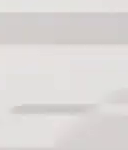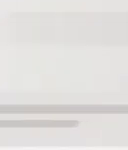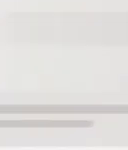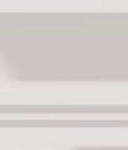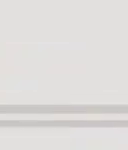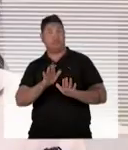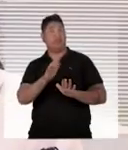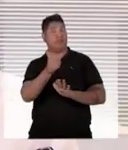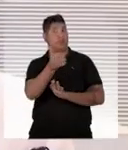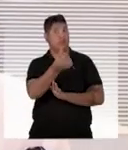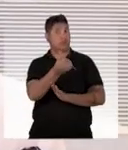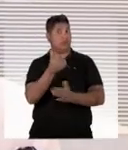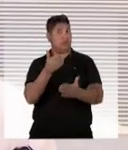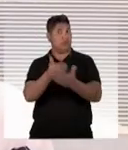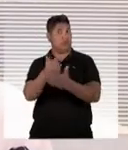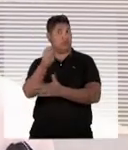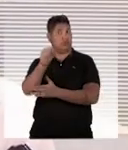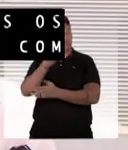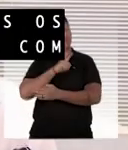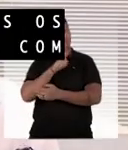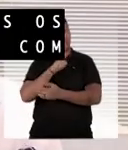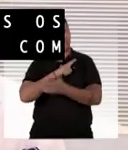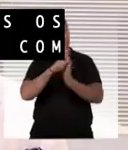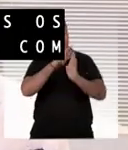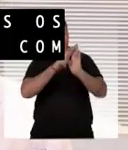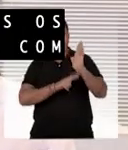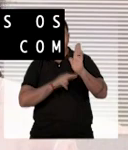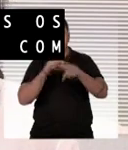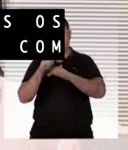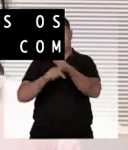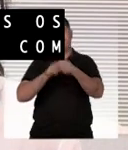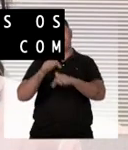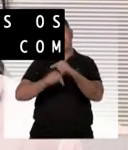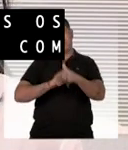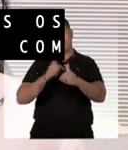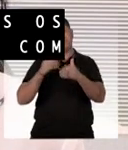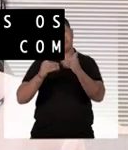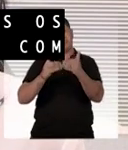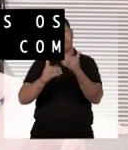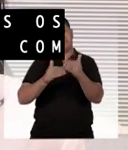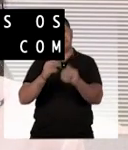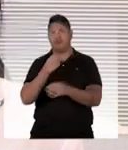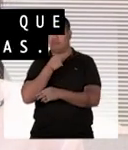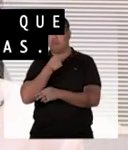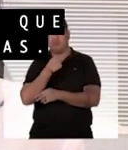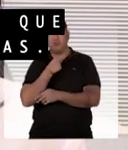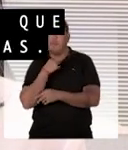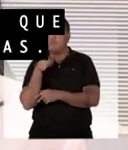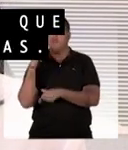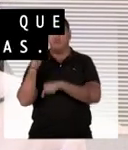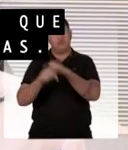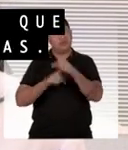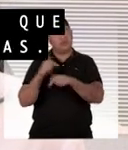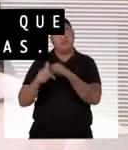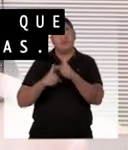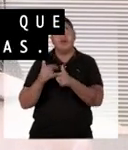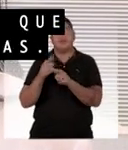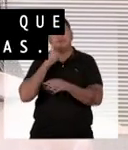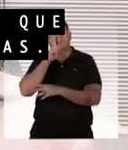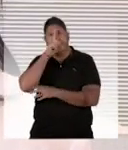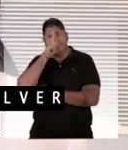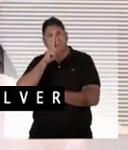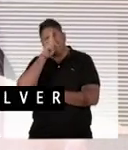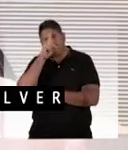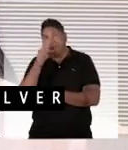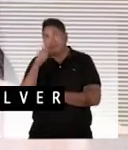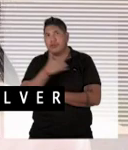trabalho. Não, entre 16 e 18 anos os jovens têm restrições com relação às atividades que podem ser desenvolvidas. Eles não podem desenvolver